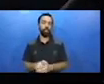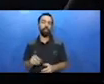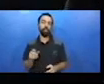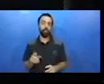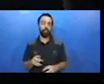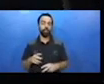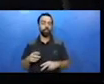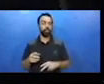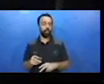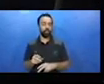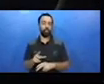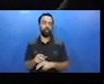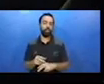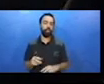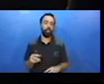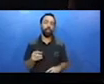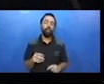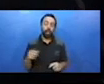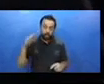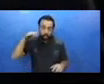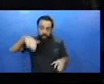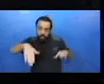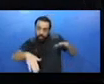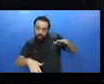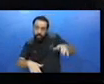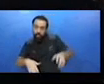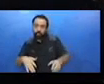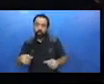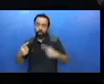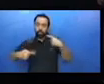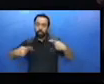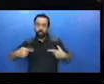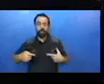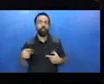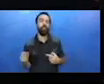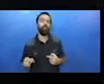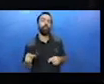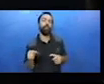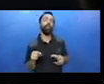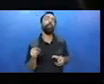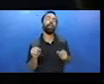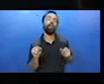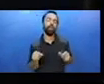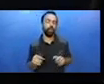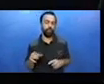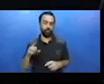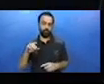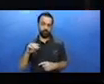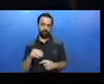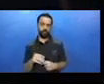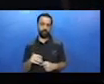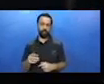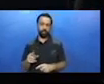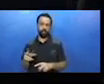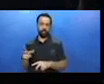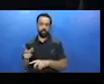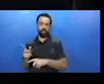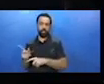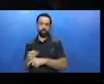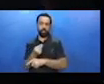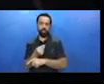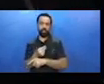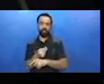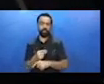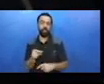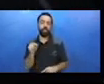consegue atravessar aquele percurso no menor tempo possível. Então, naquele espaço, naquele